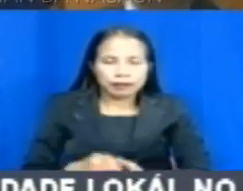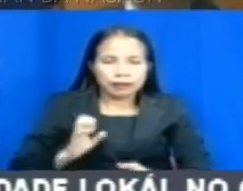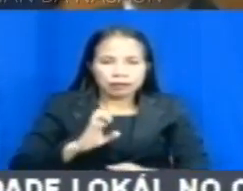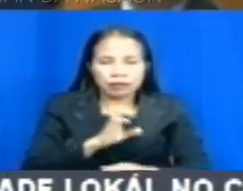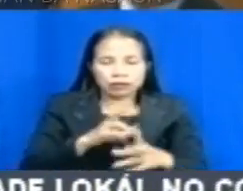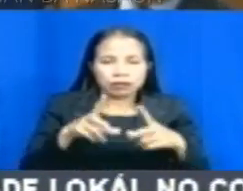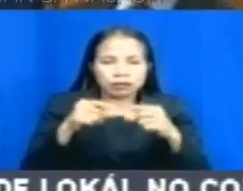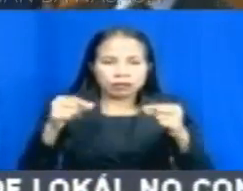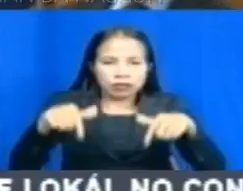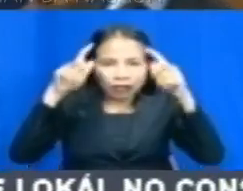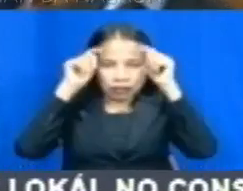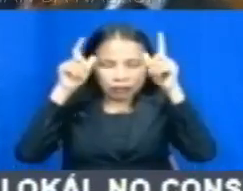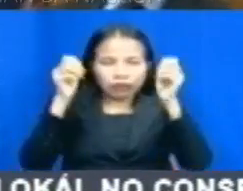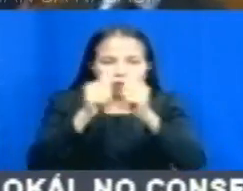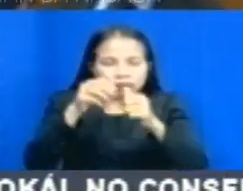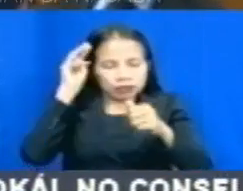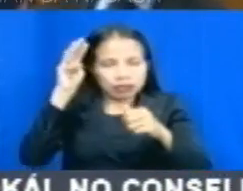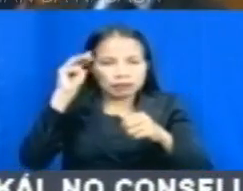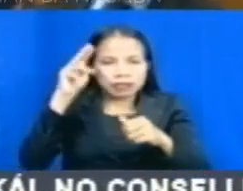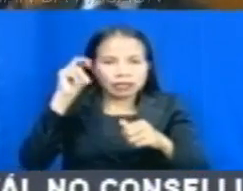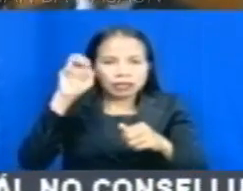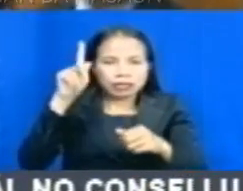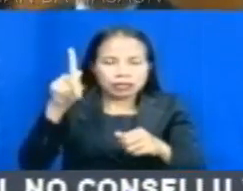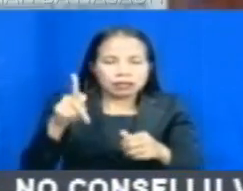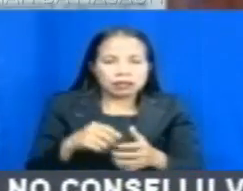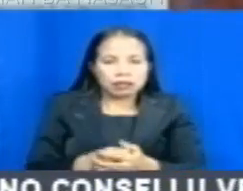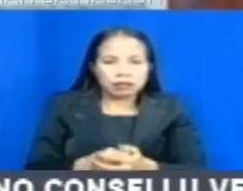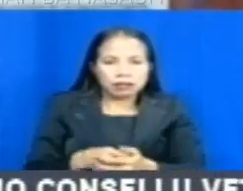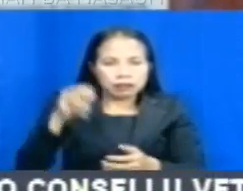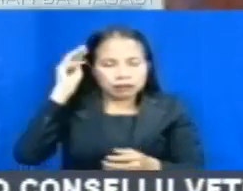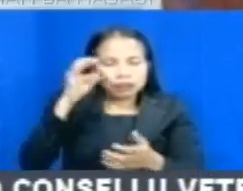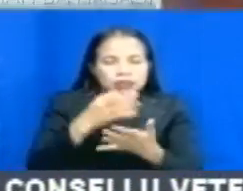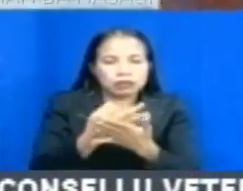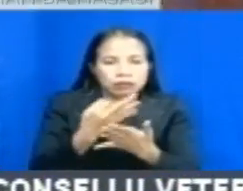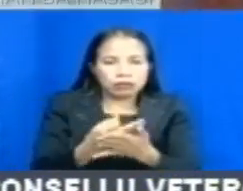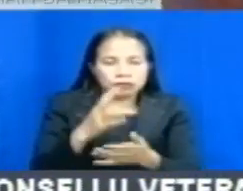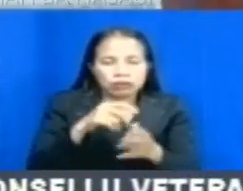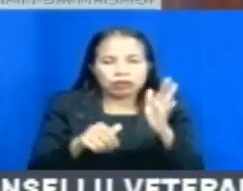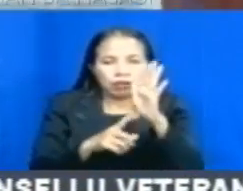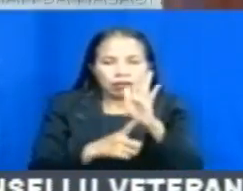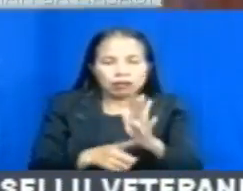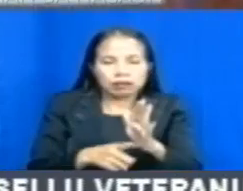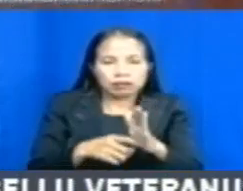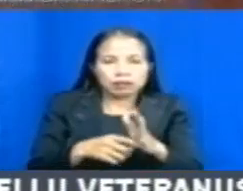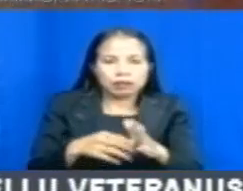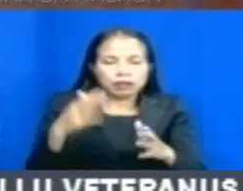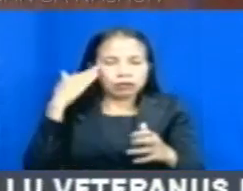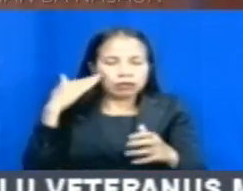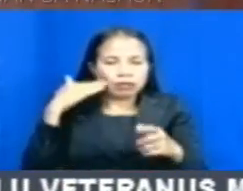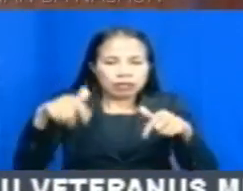Embaixador Japão em Timor-Leste, o ministro de Negócio Estrangeiro na Cooperação, ministro Finanças, não representa Zaika em